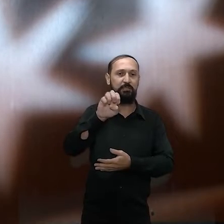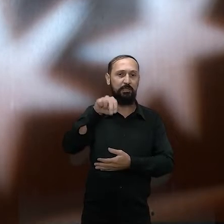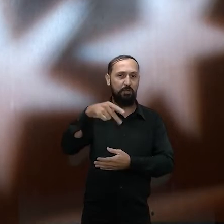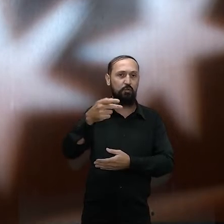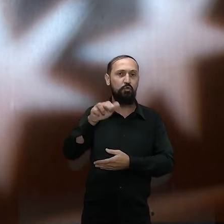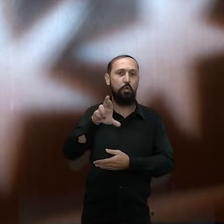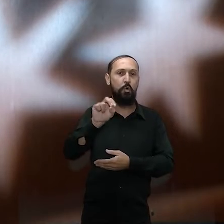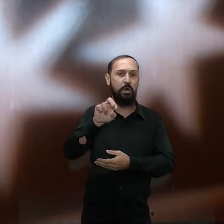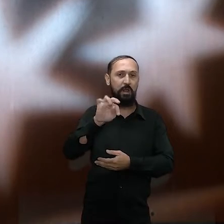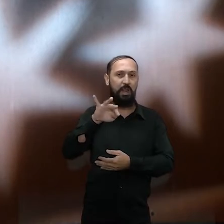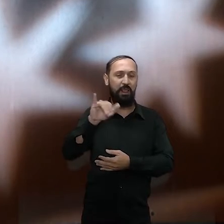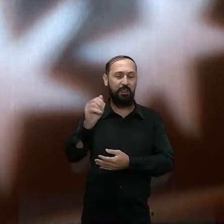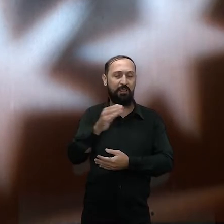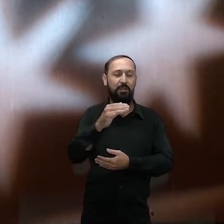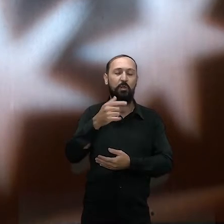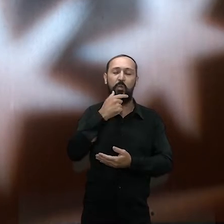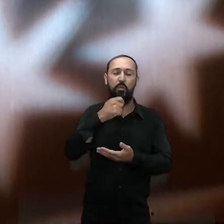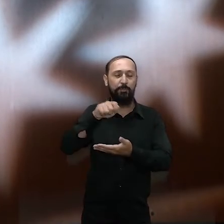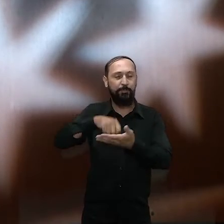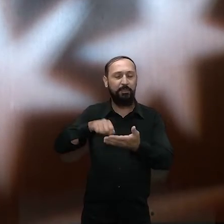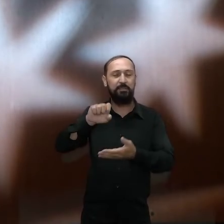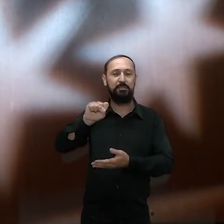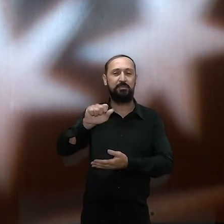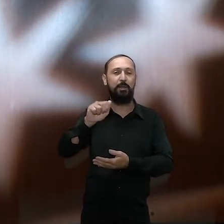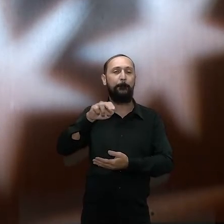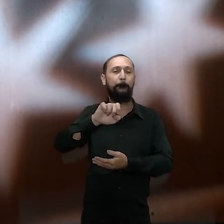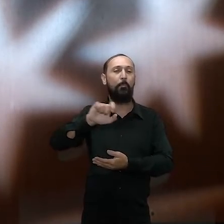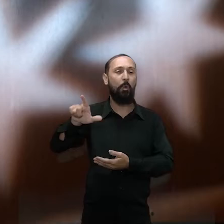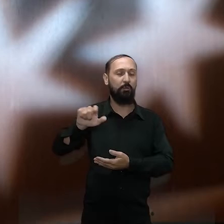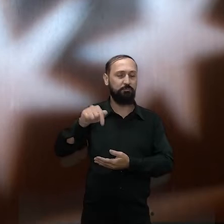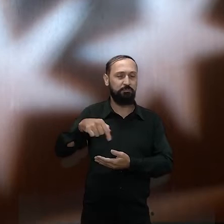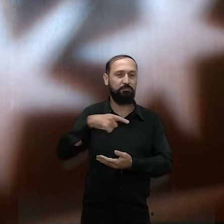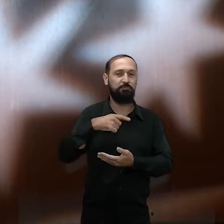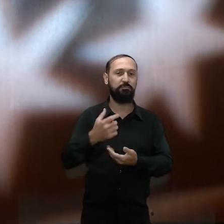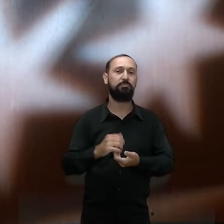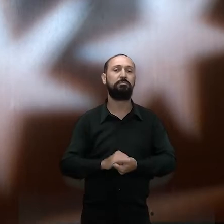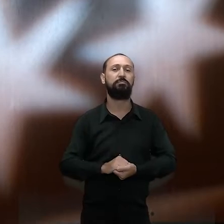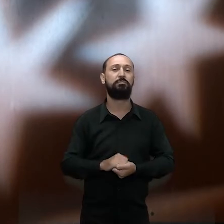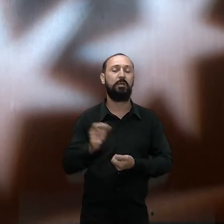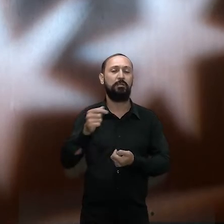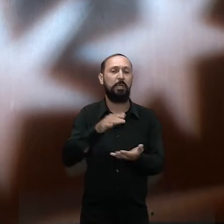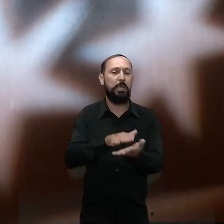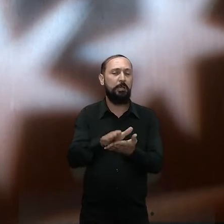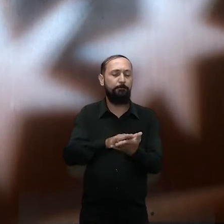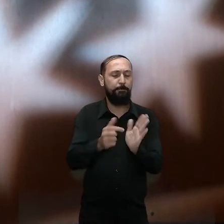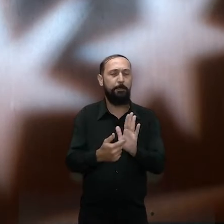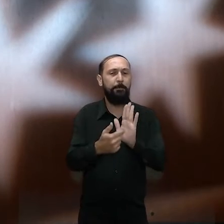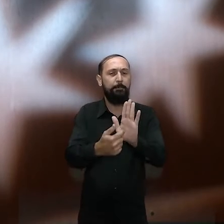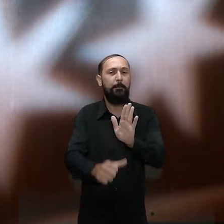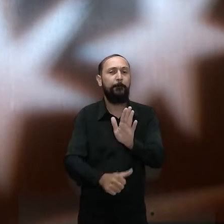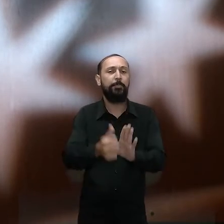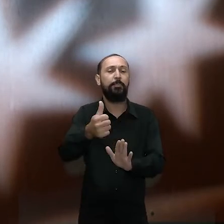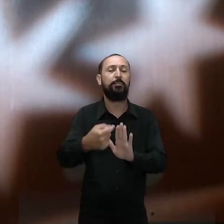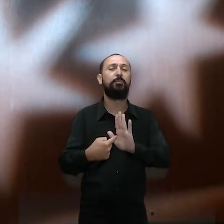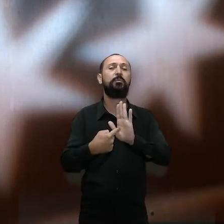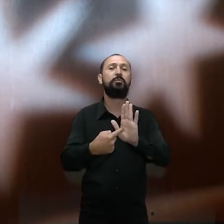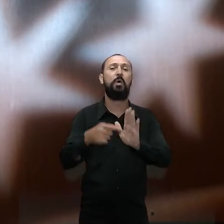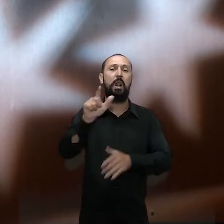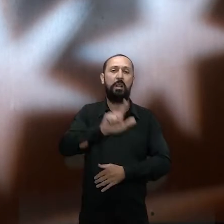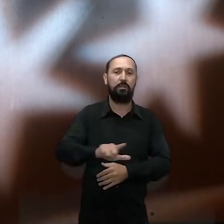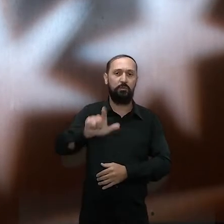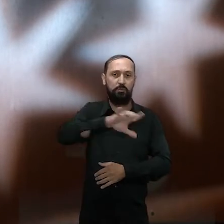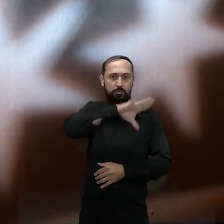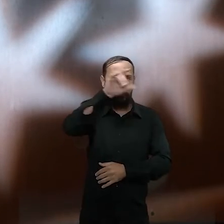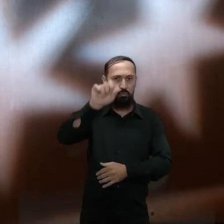obra Senhorinha Barbosa Lopes, de Samuel Medeiros, publicado pela Oiá Editora. A publicação representou pela